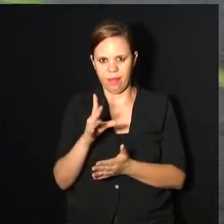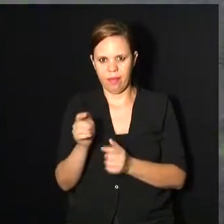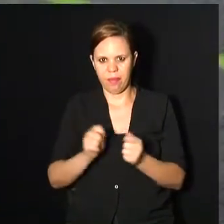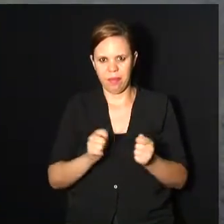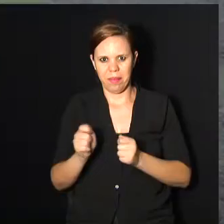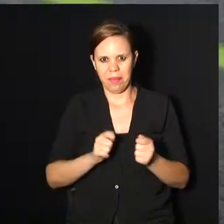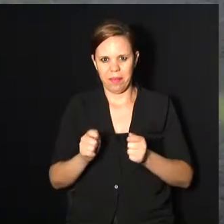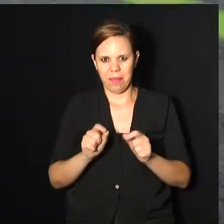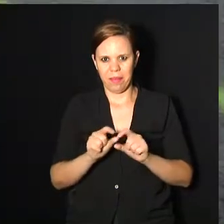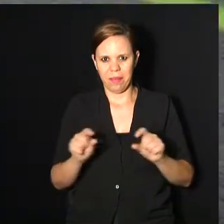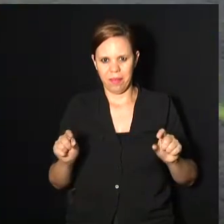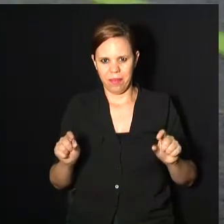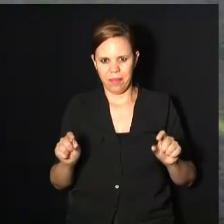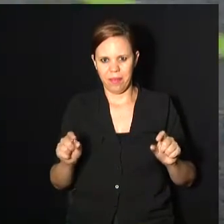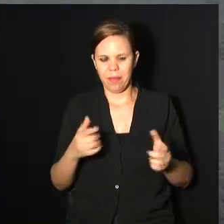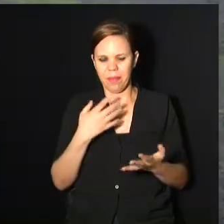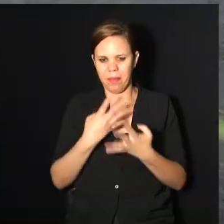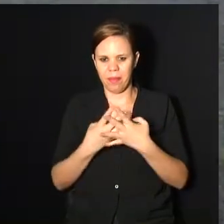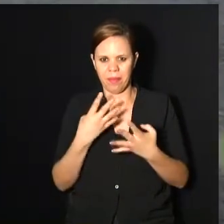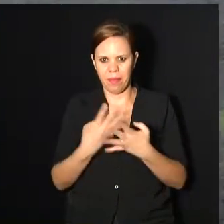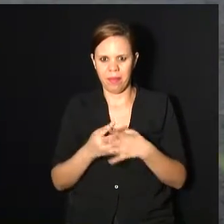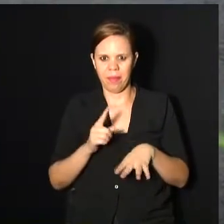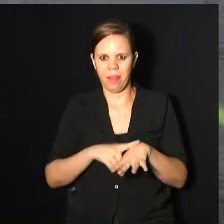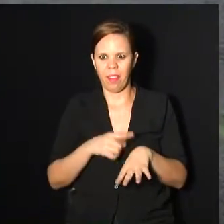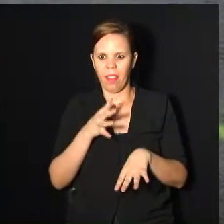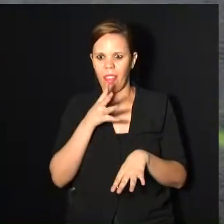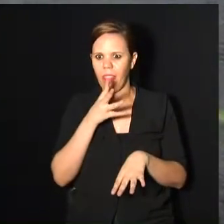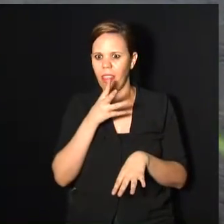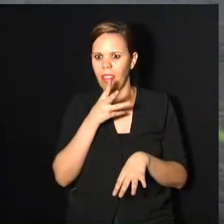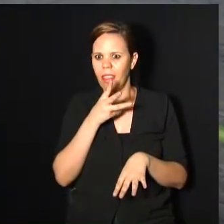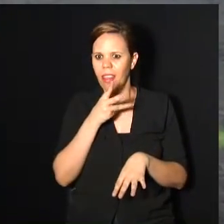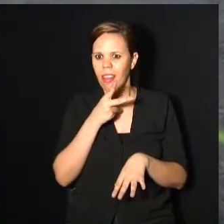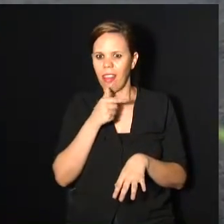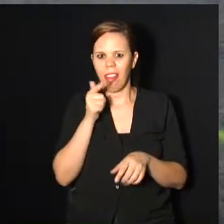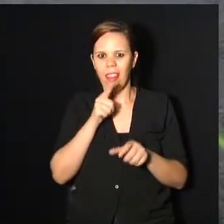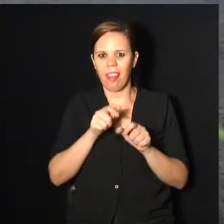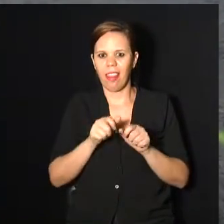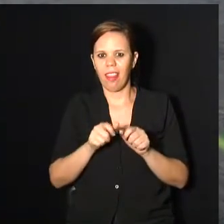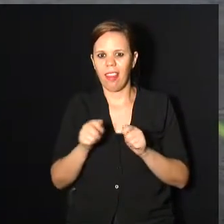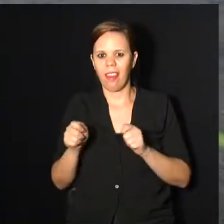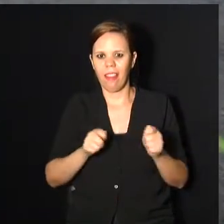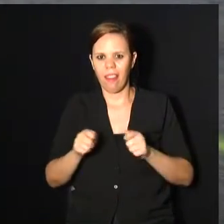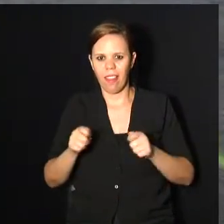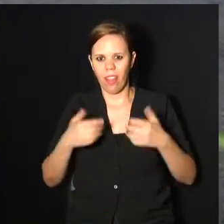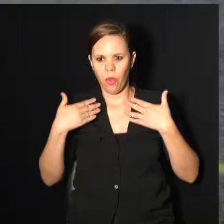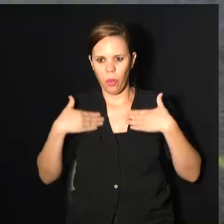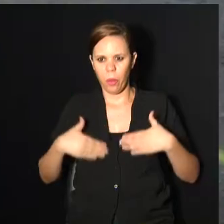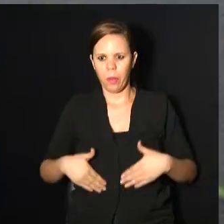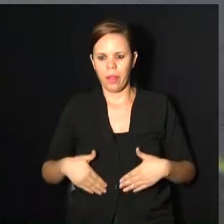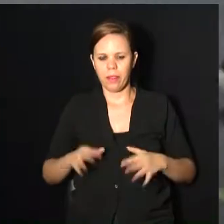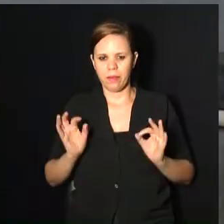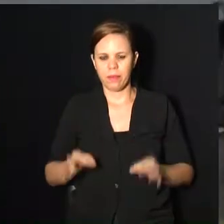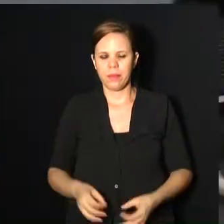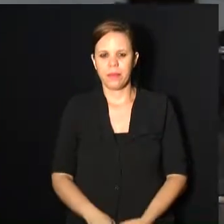na fita. E confesso que levou tempo até eu conseguir distribuir o peso da maneira correta. Vamos